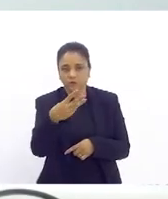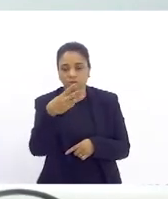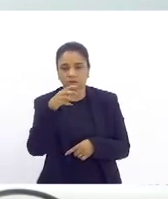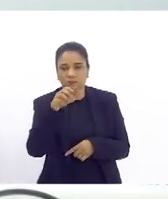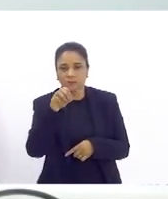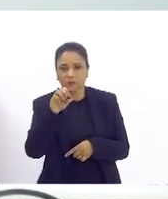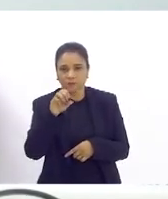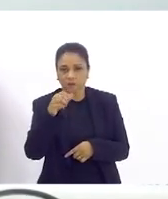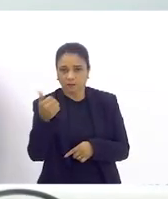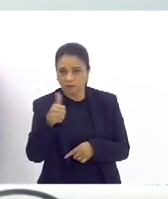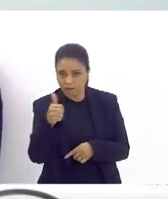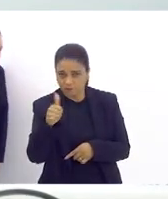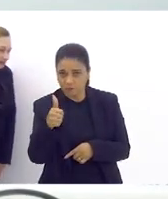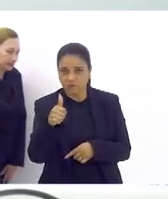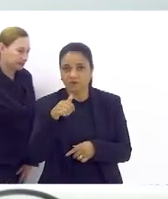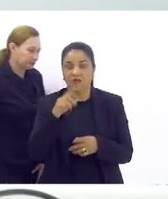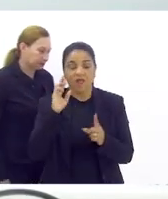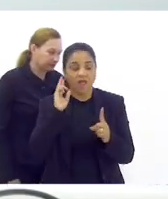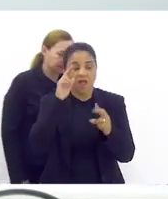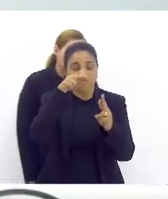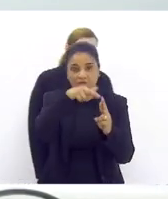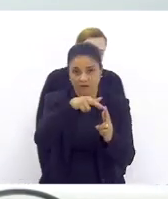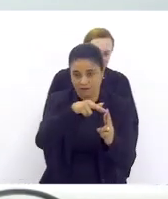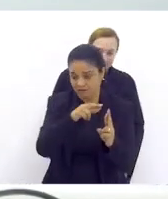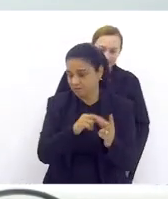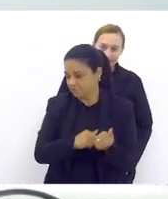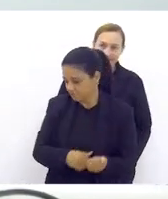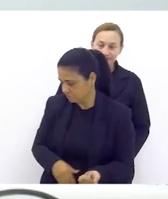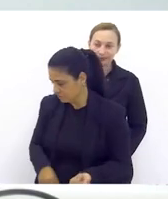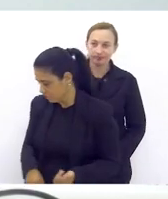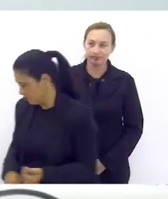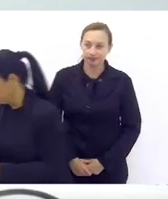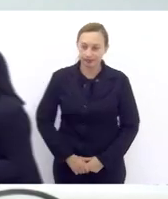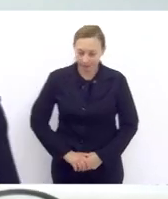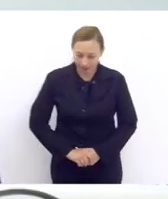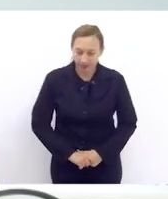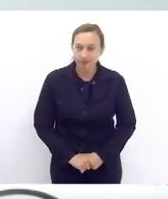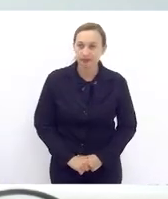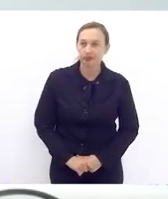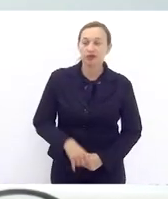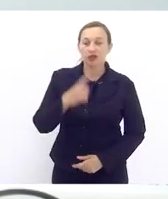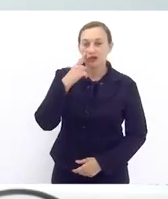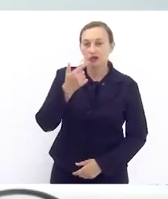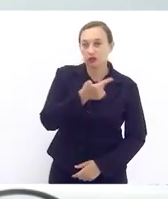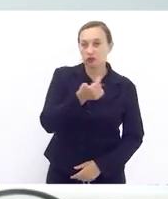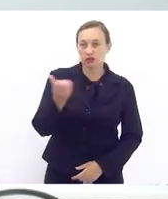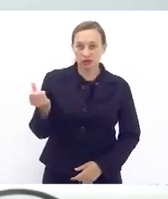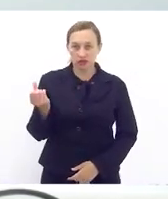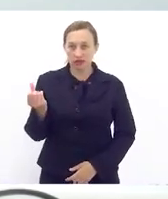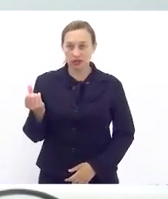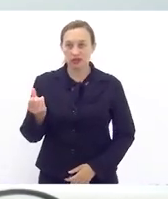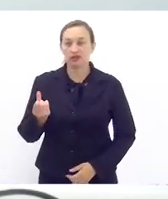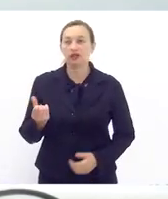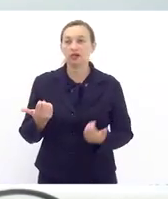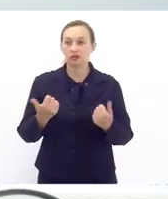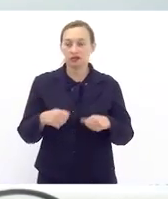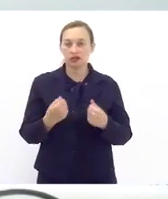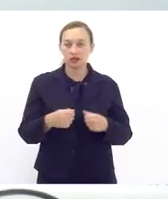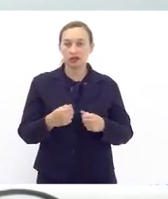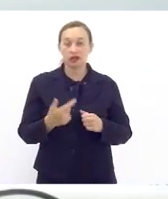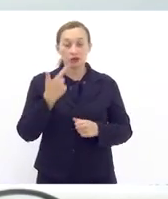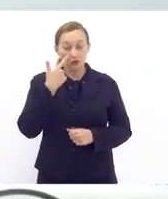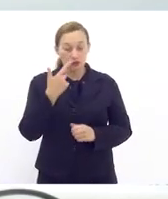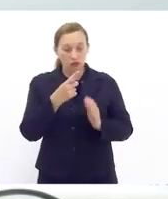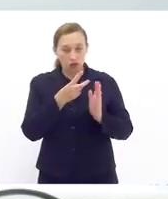8.11 em que há referência aí a a anos de 20 de 2016 isso então precisa ser retificada